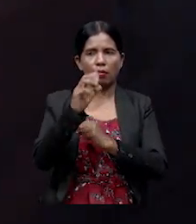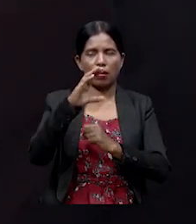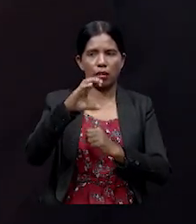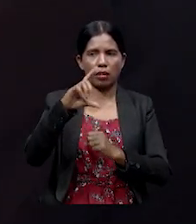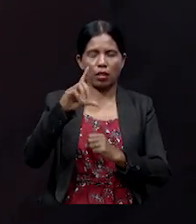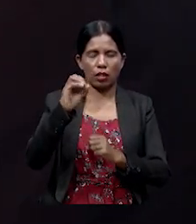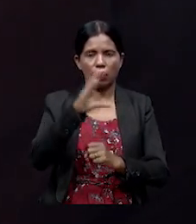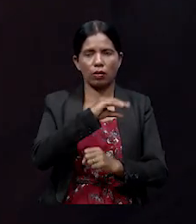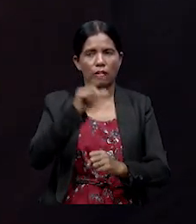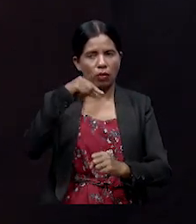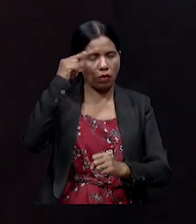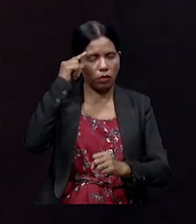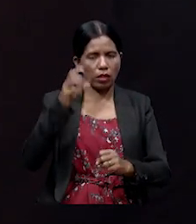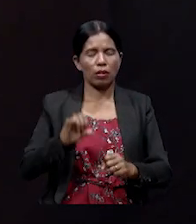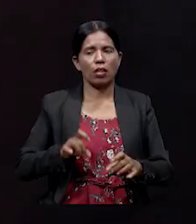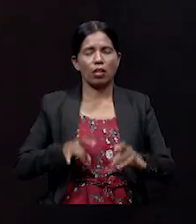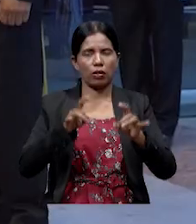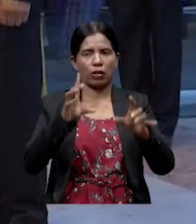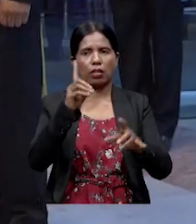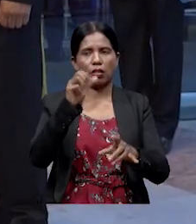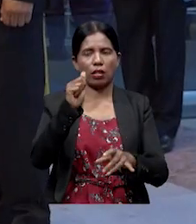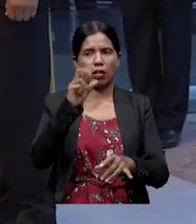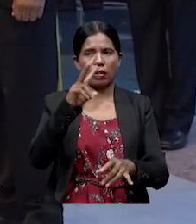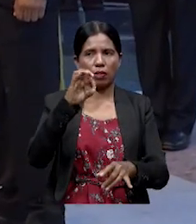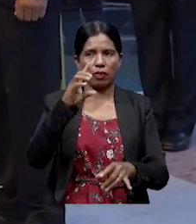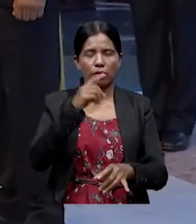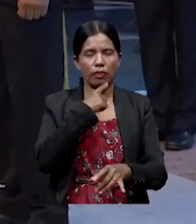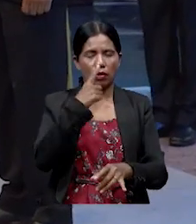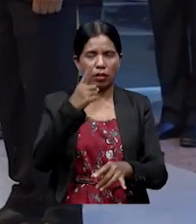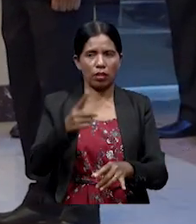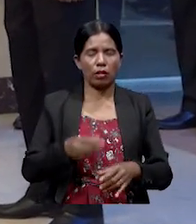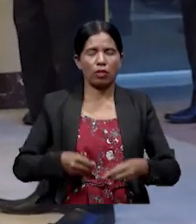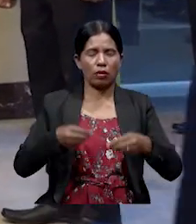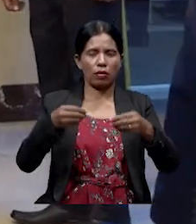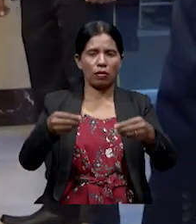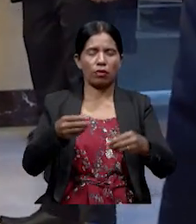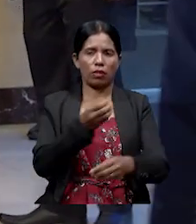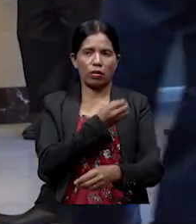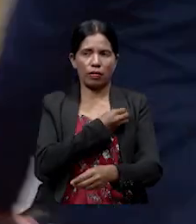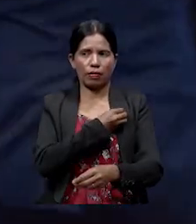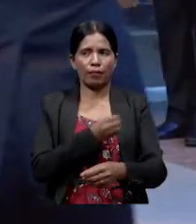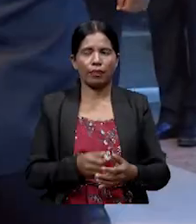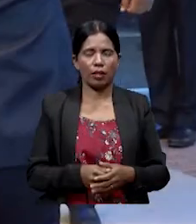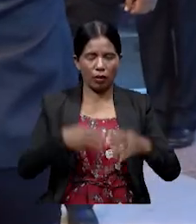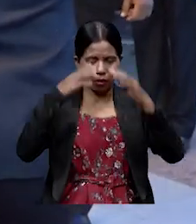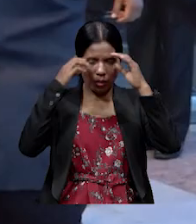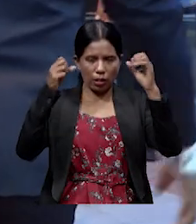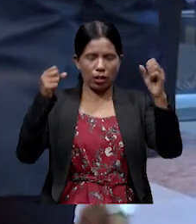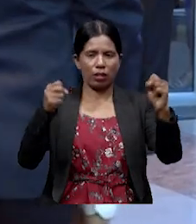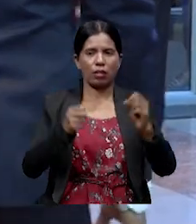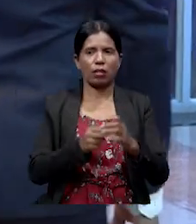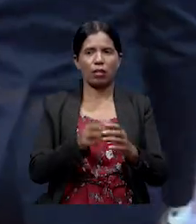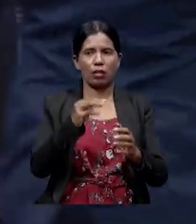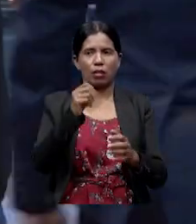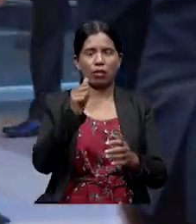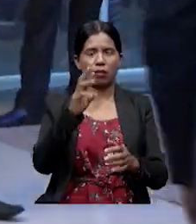no Governador-Geral da Austrália David John Harley ao grau Grande Colar. Cerimônia com decoração para Presidente da República